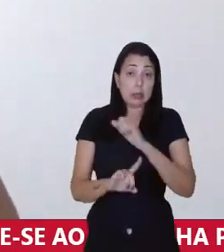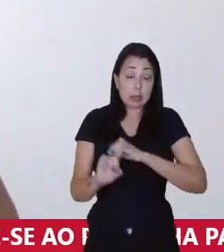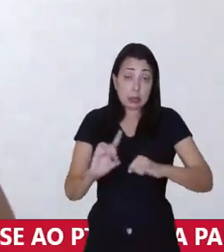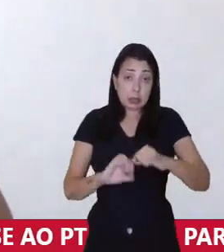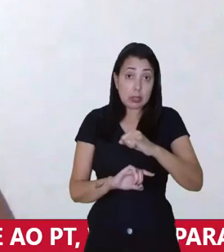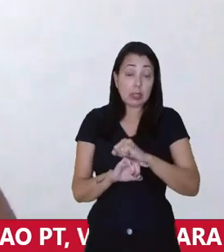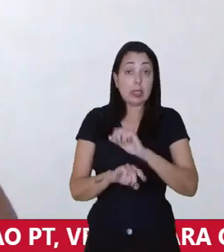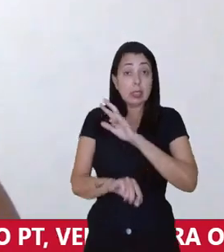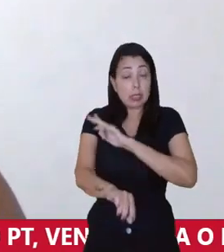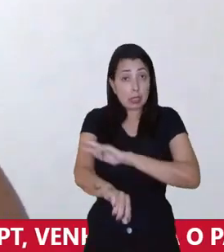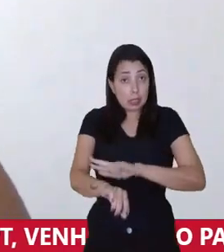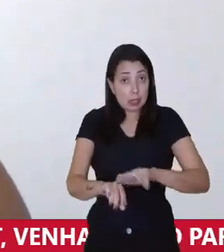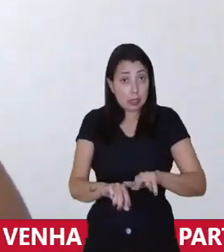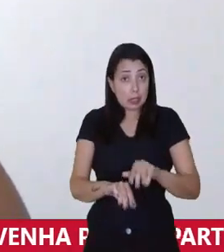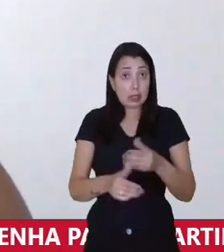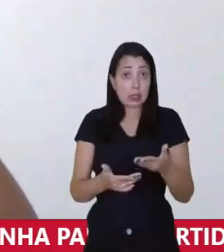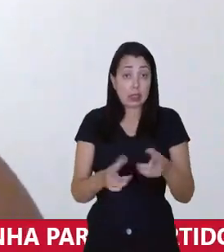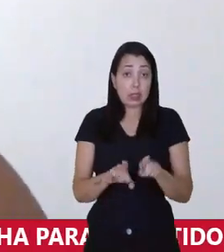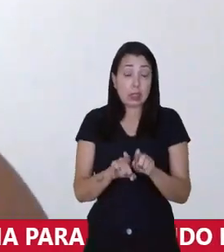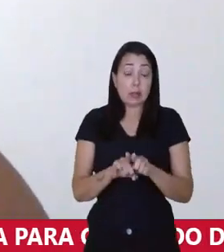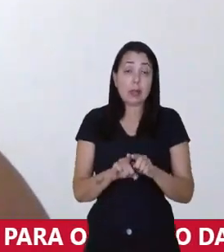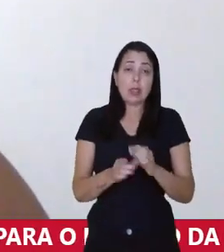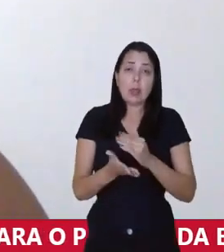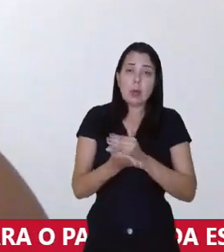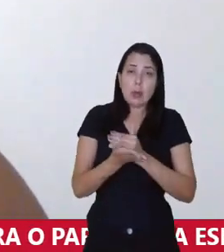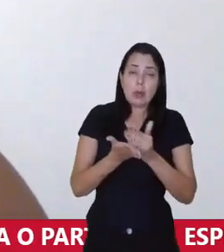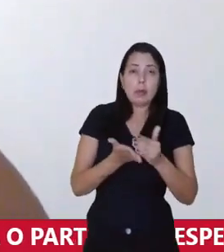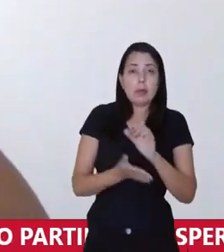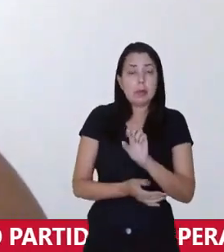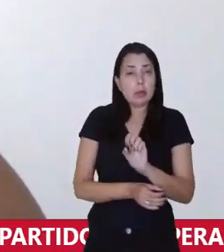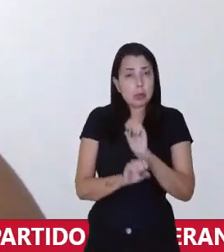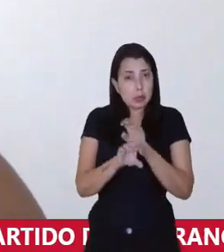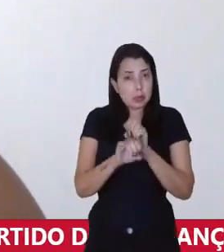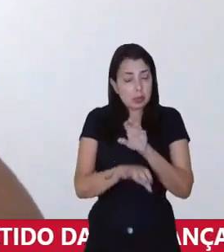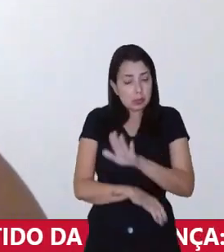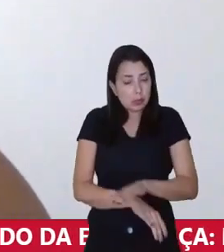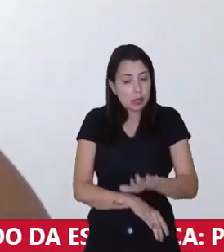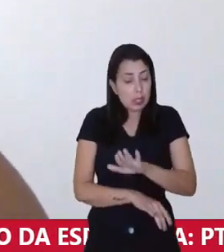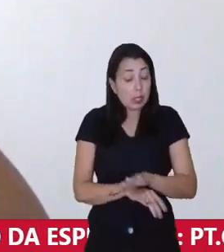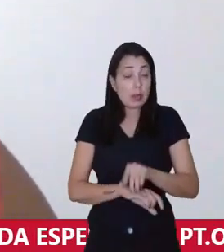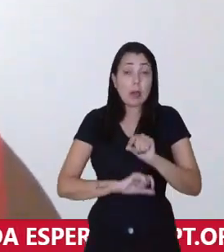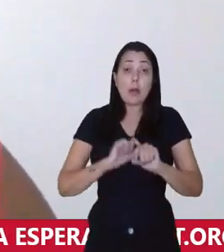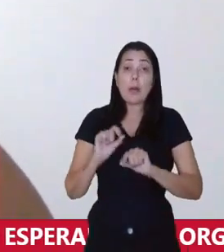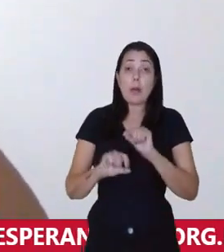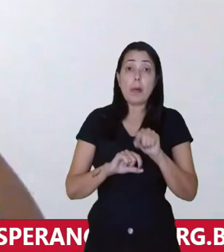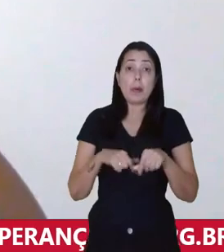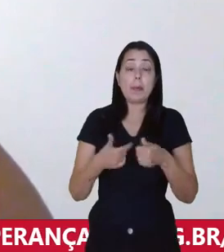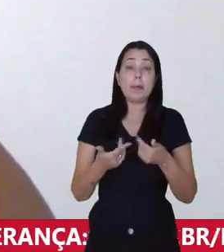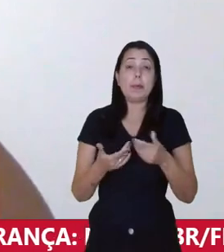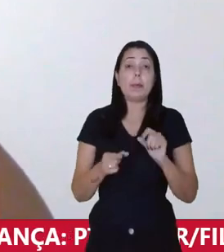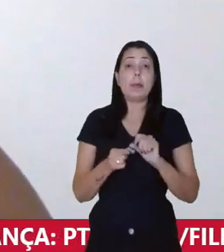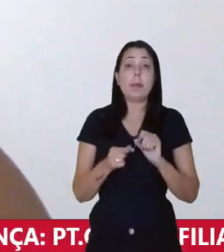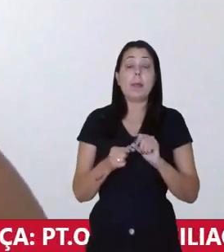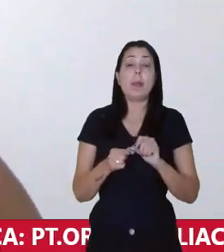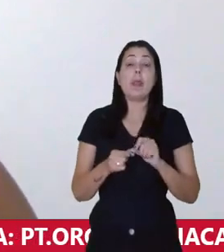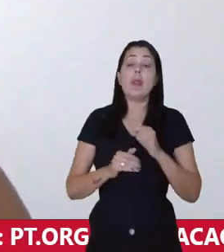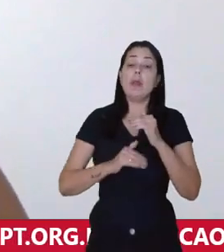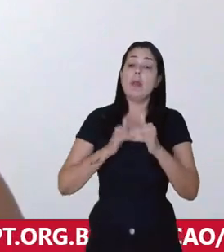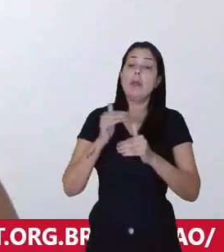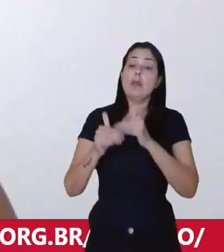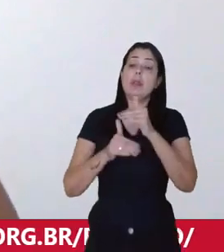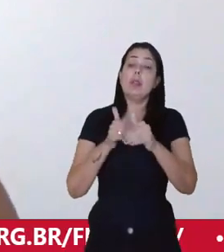sociedade racista. E desde a educação infantil, elas passam por